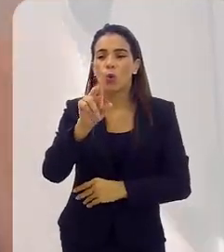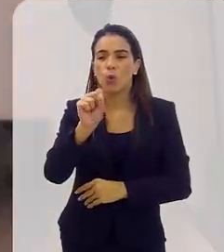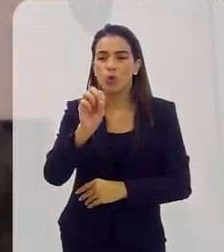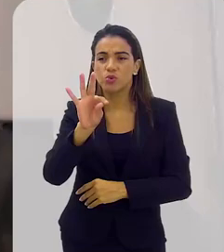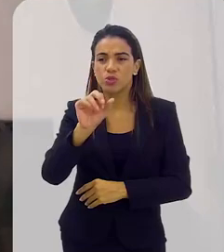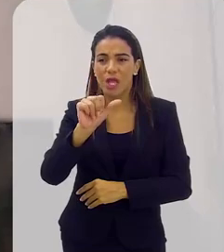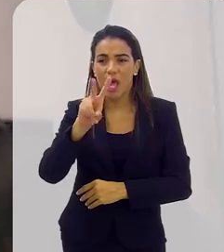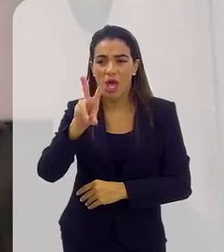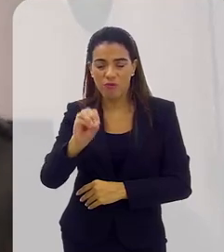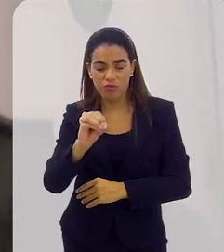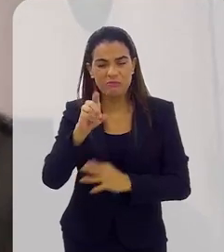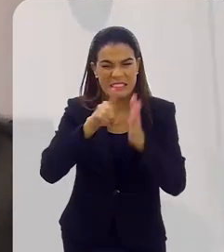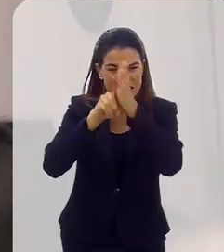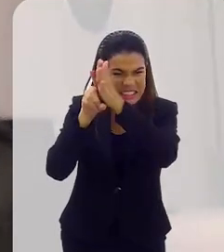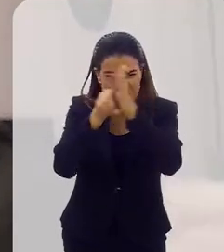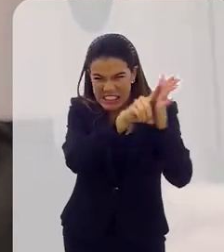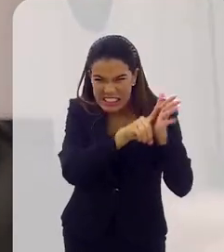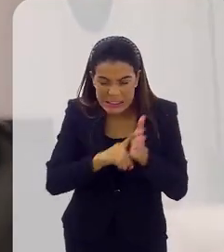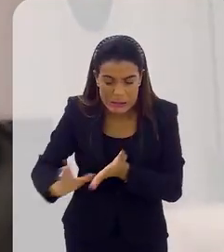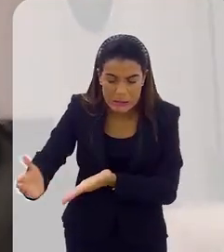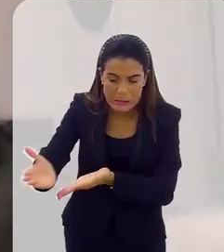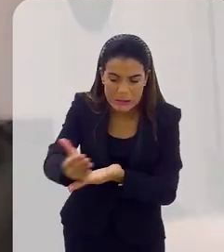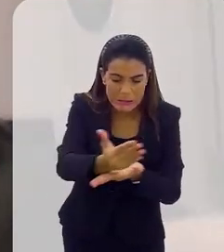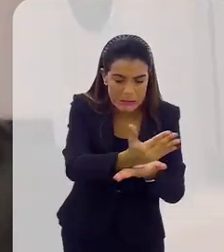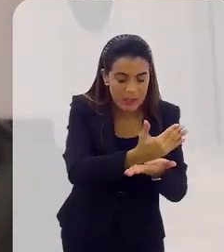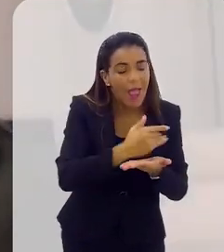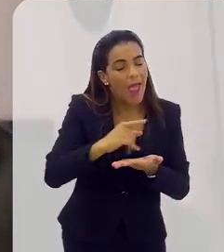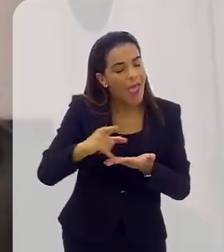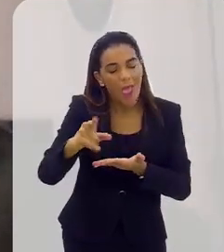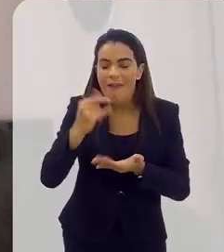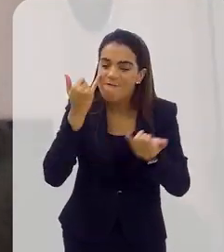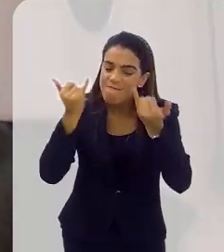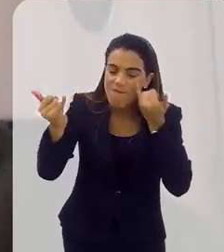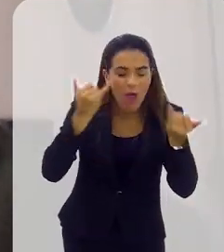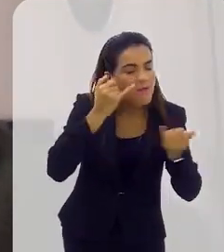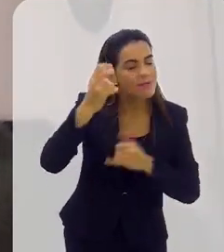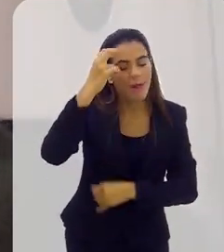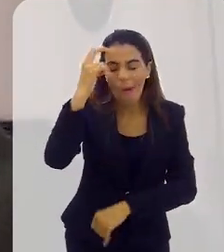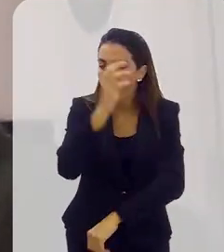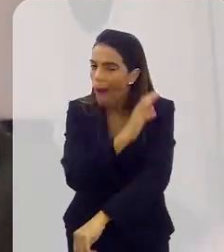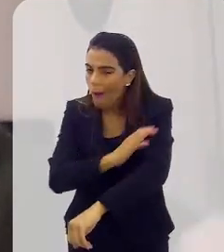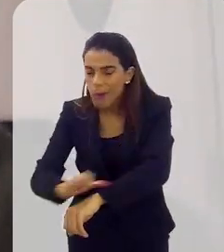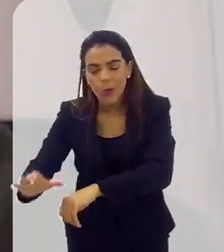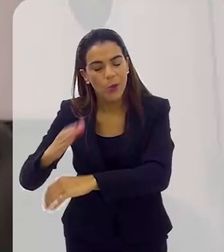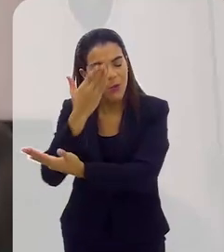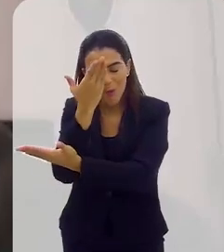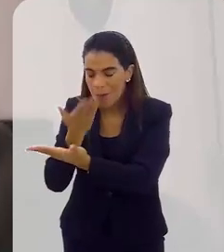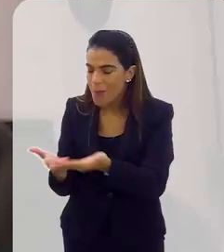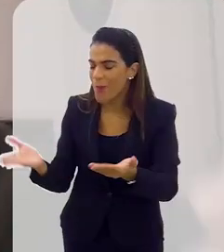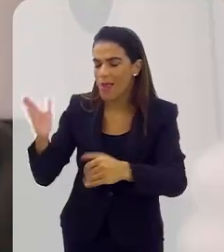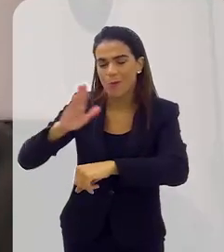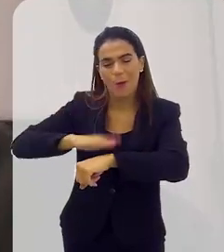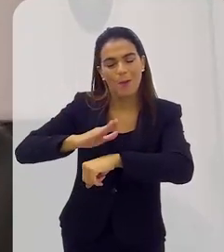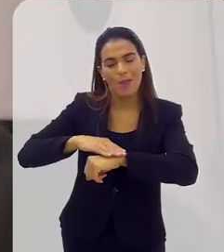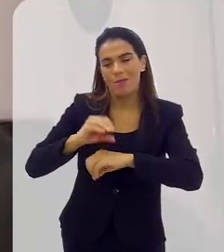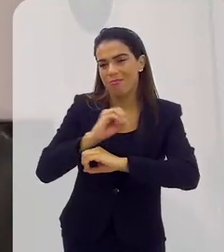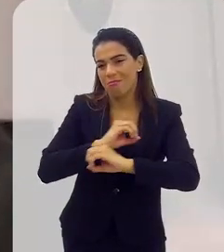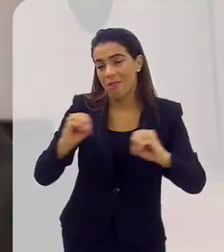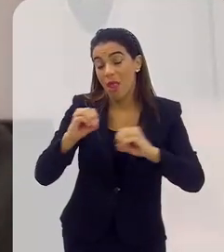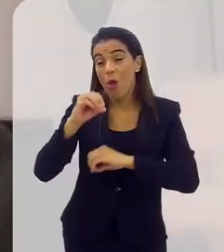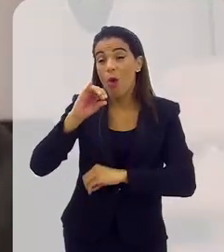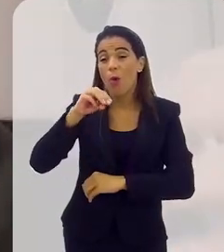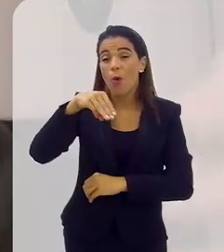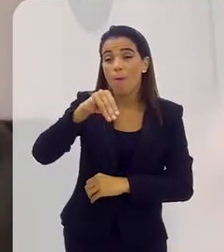Melo pesquisou e trouxe. Então, é informação, é cultura. Carnaval não perde. O Milton Cunha sempre falou